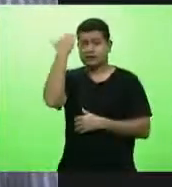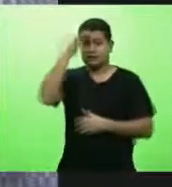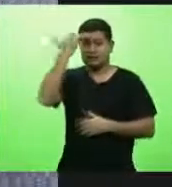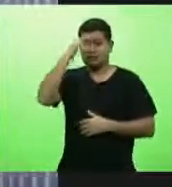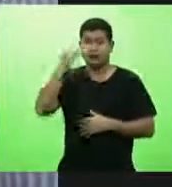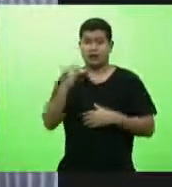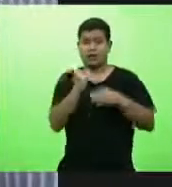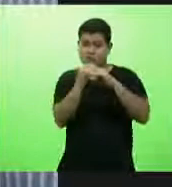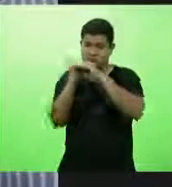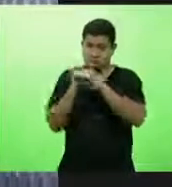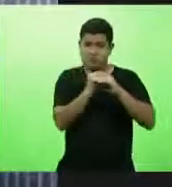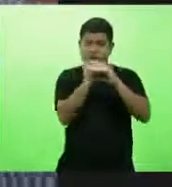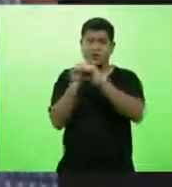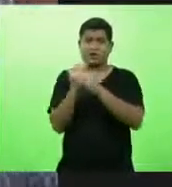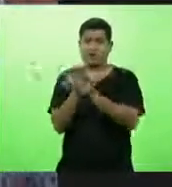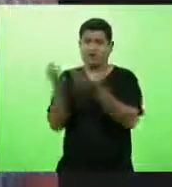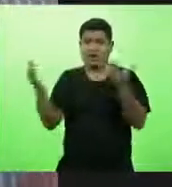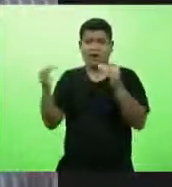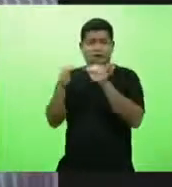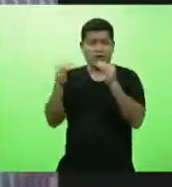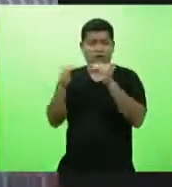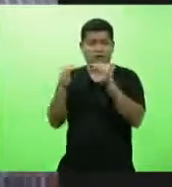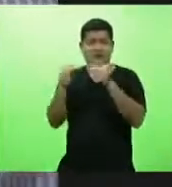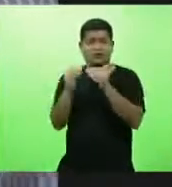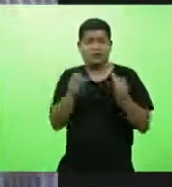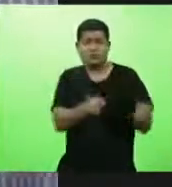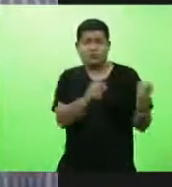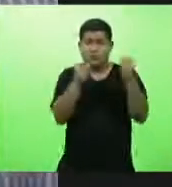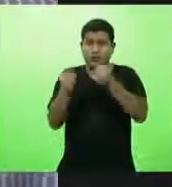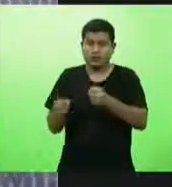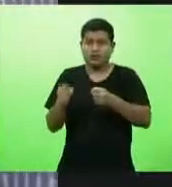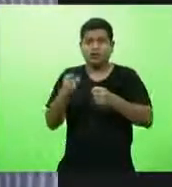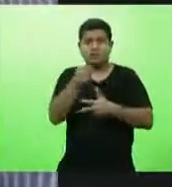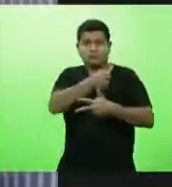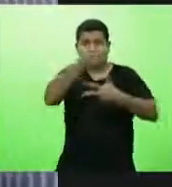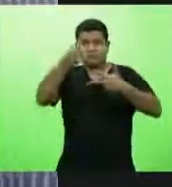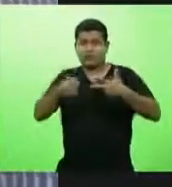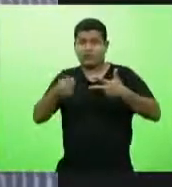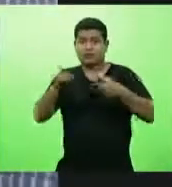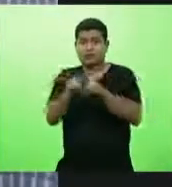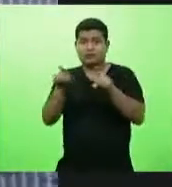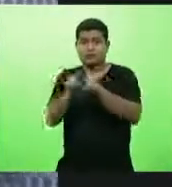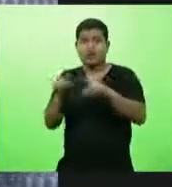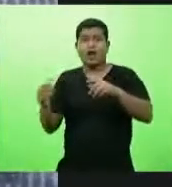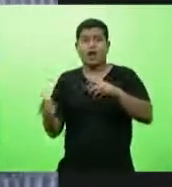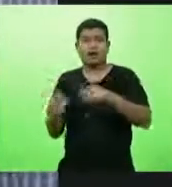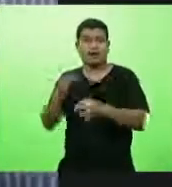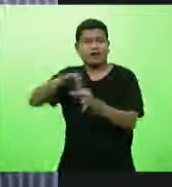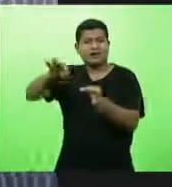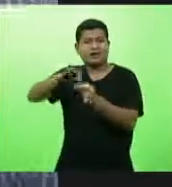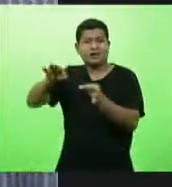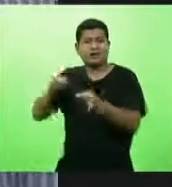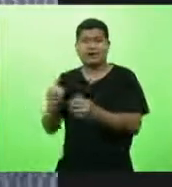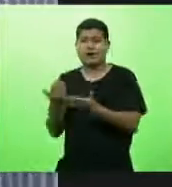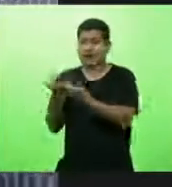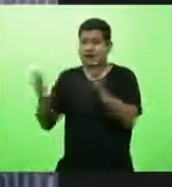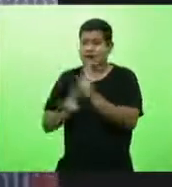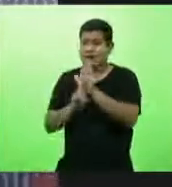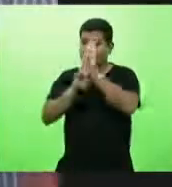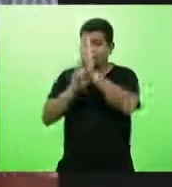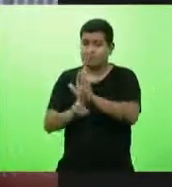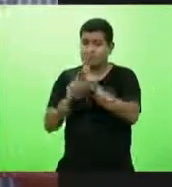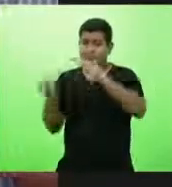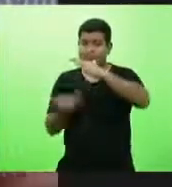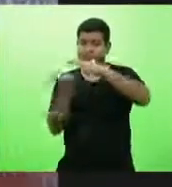poderes constituídos, entre as instituições que representam as indústrias, os